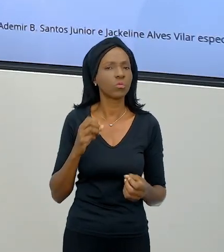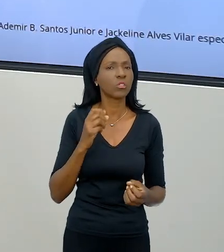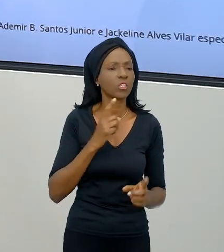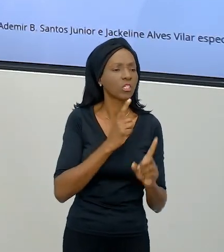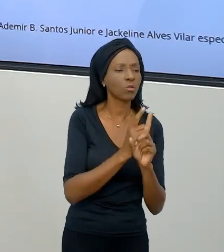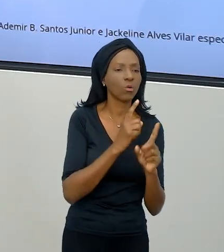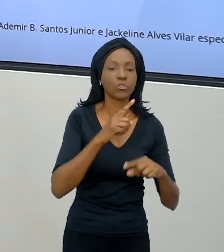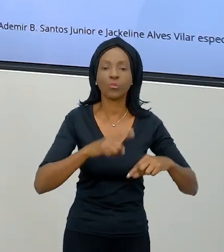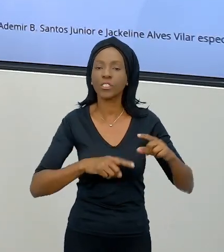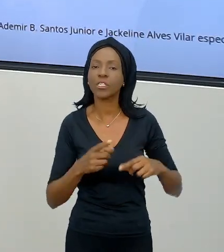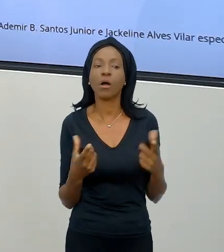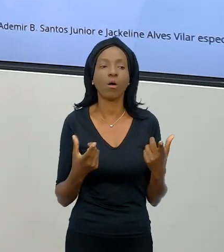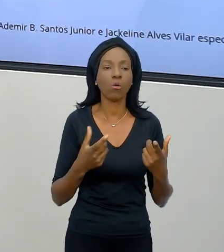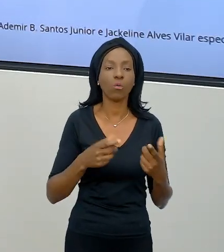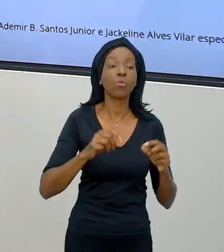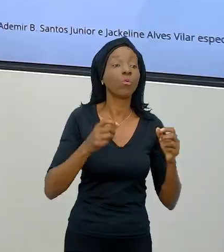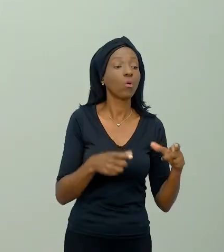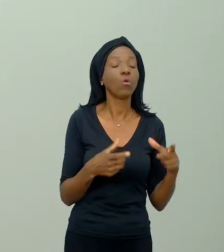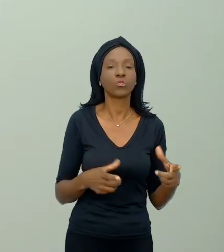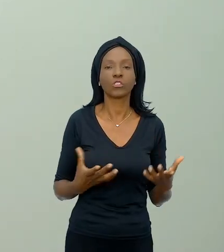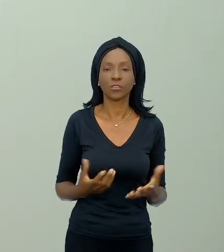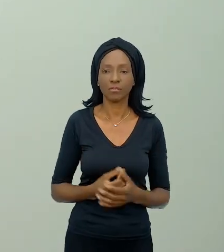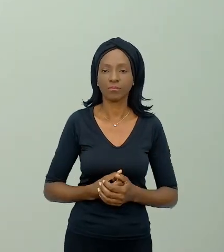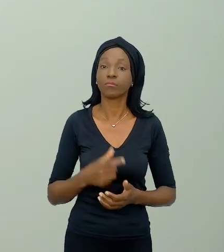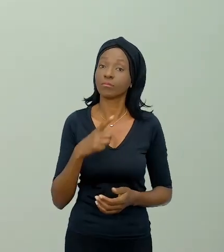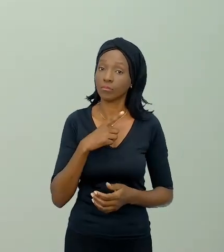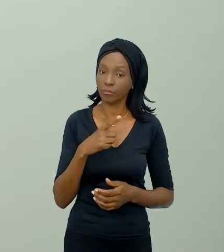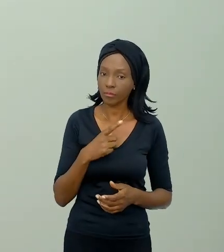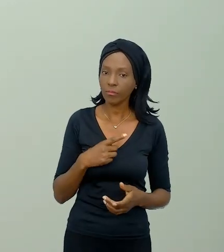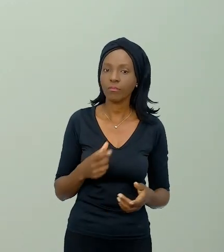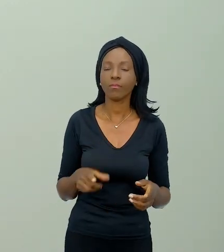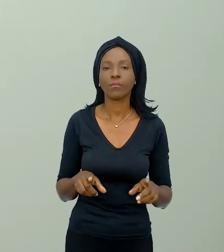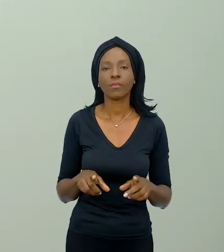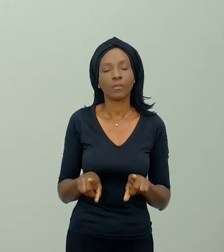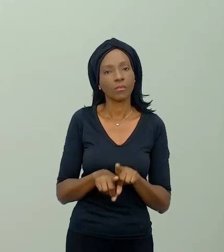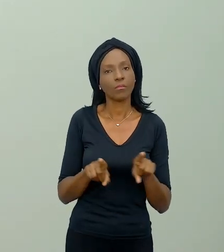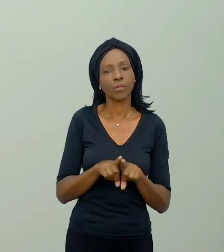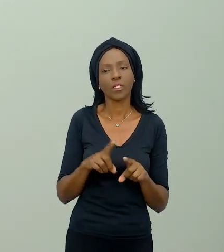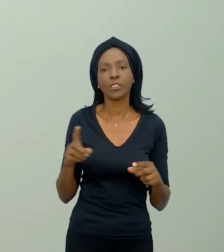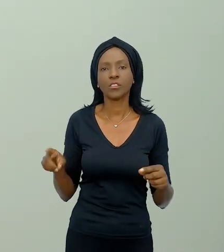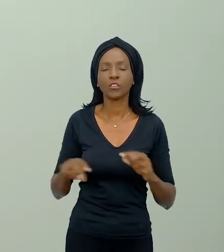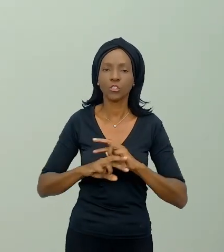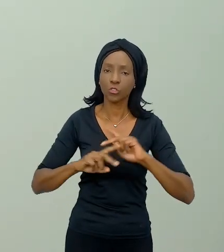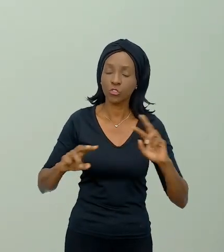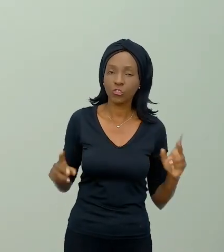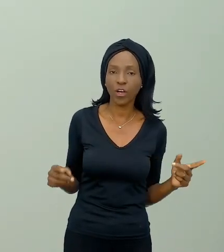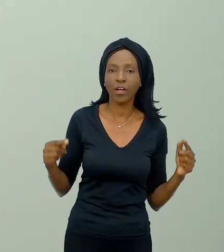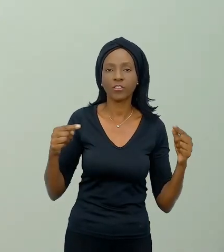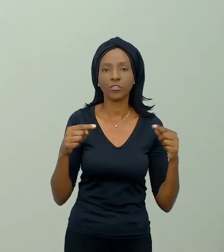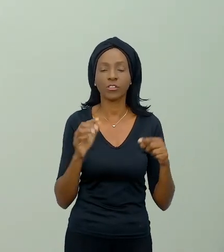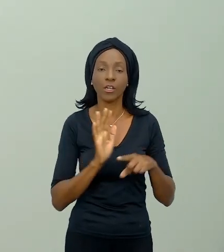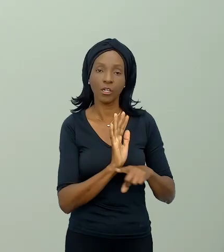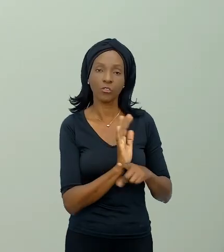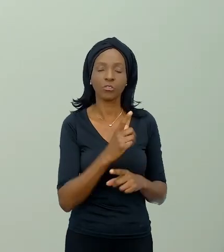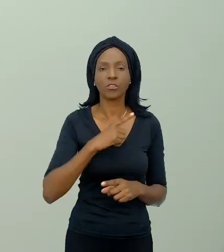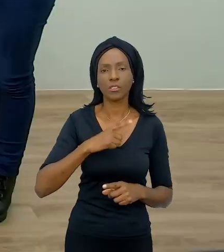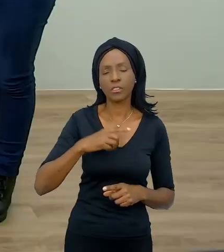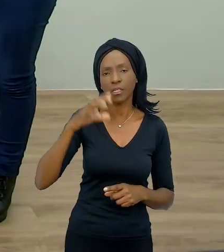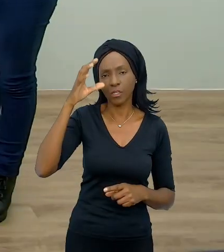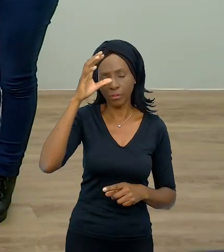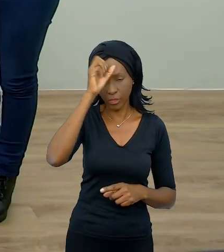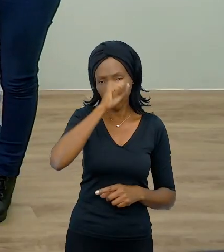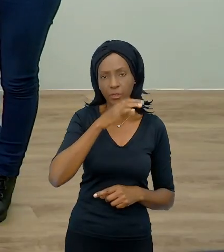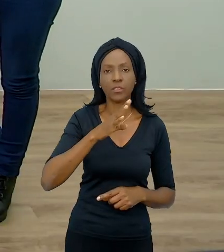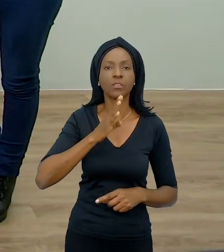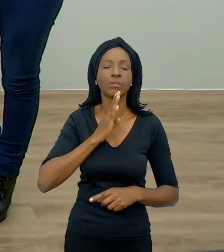no material. Isso, apesar existe essa integração também nos objetos de conhecimento, não só na metodologia ativa, né, do